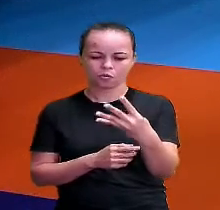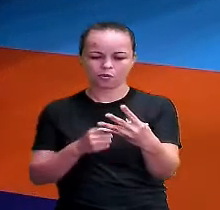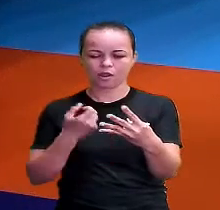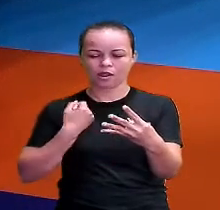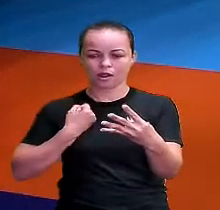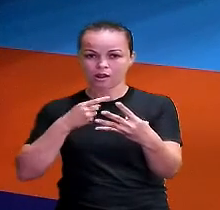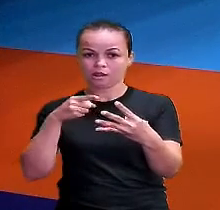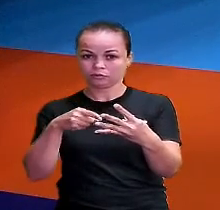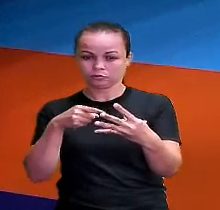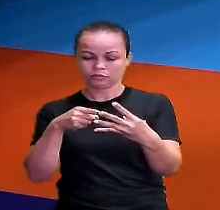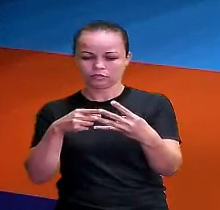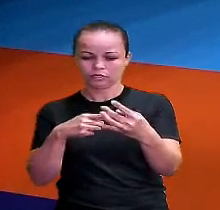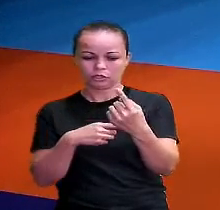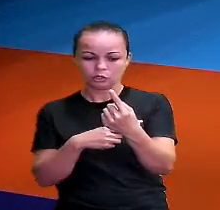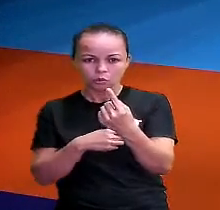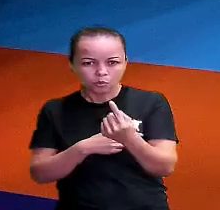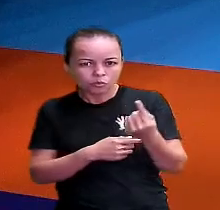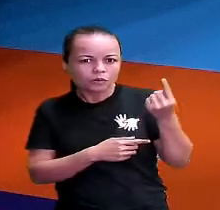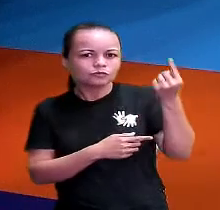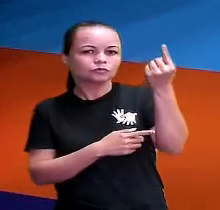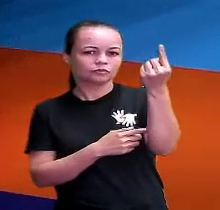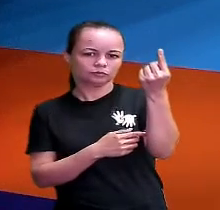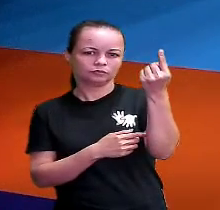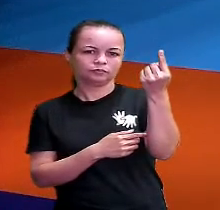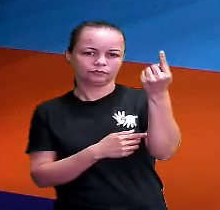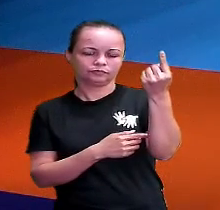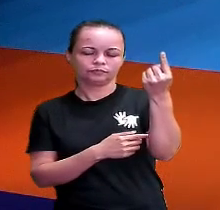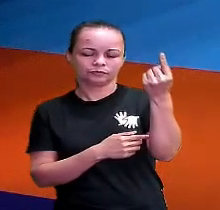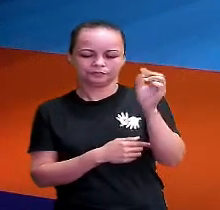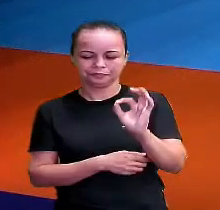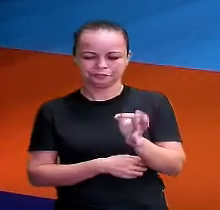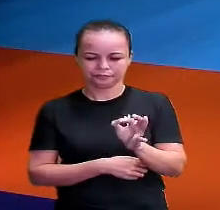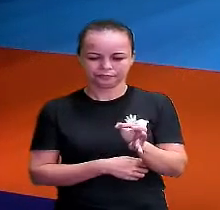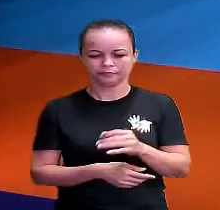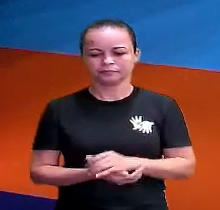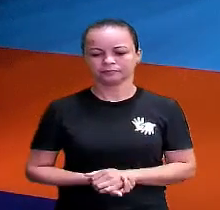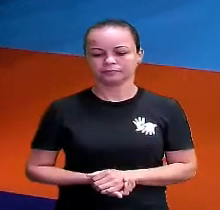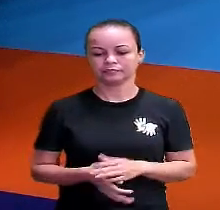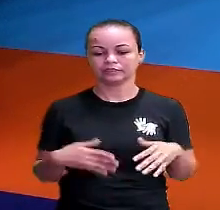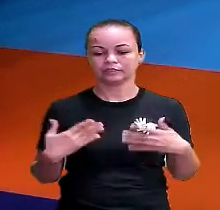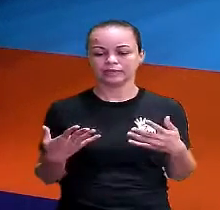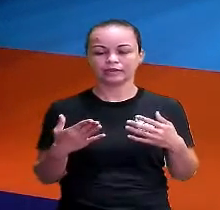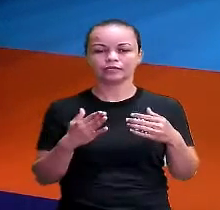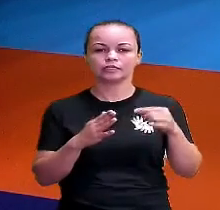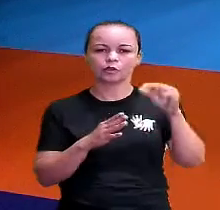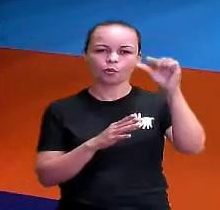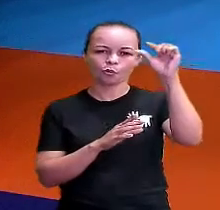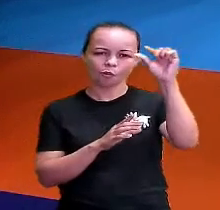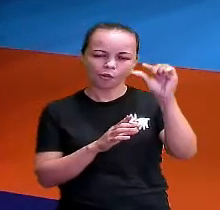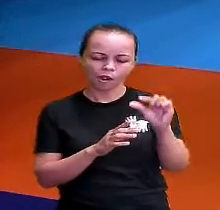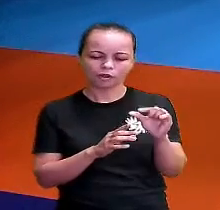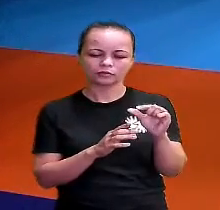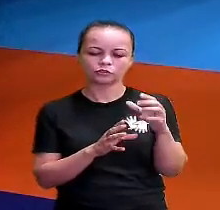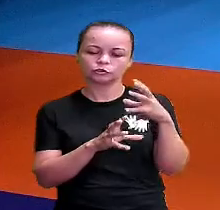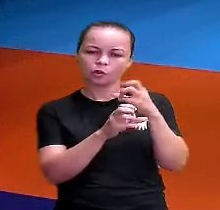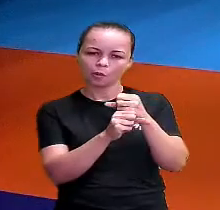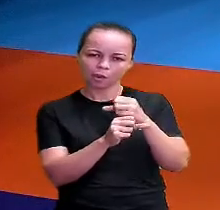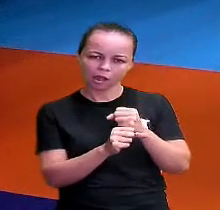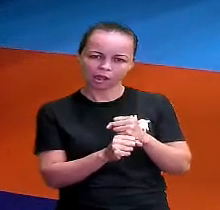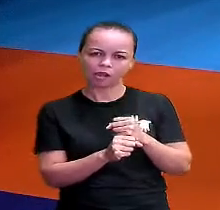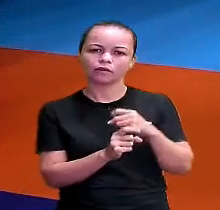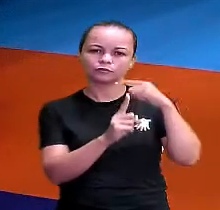boto 4 e subo 1 aqui em cima, tá certo? E aí, eu continuo somando tudo